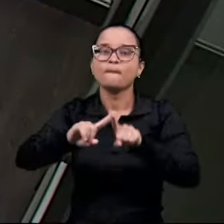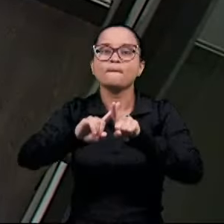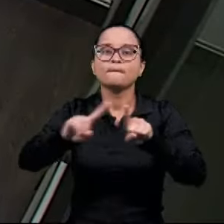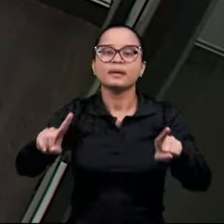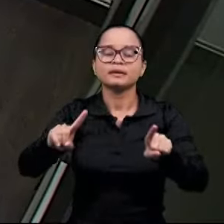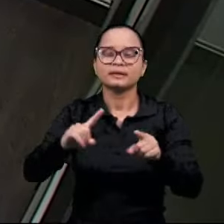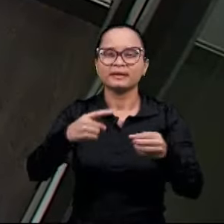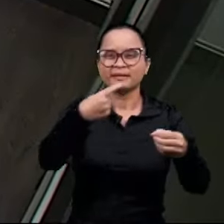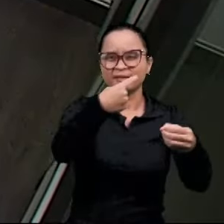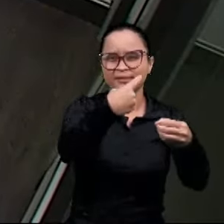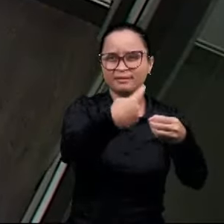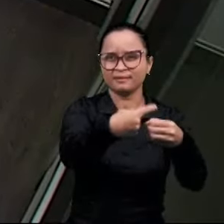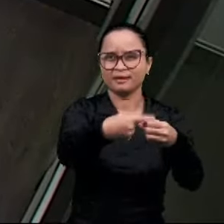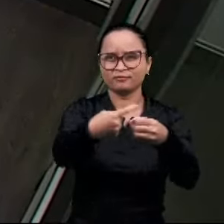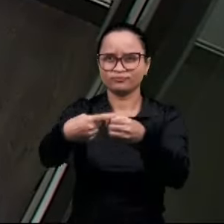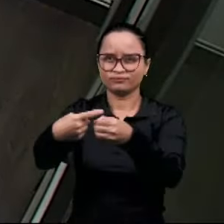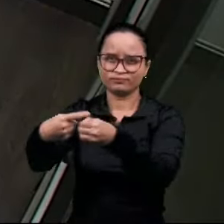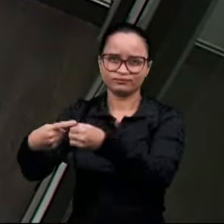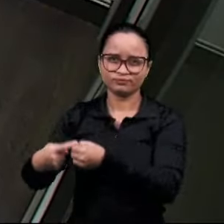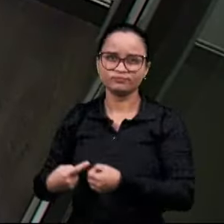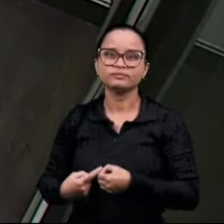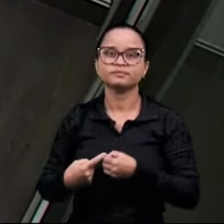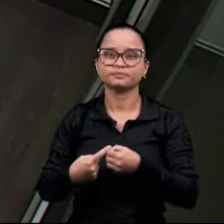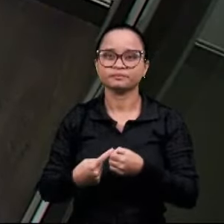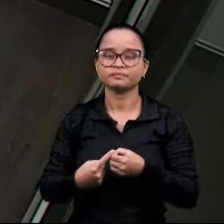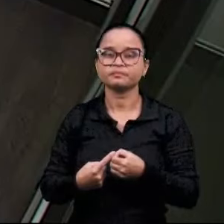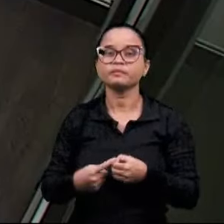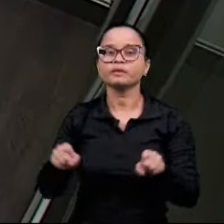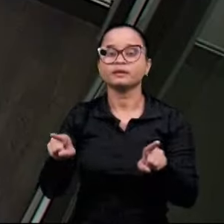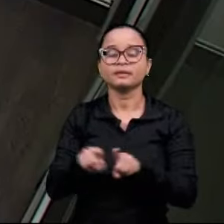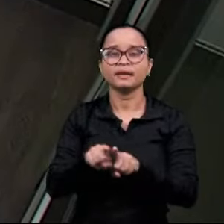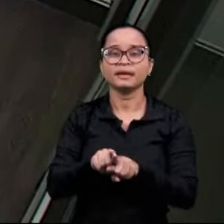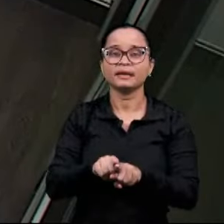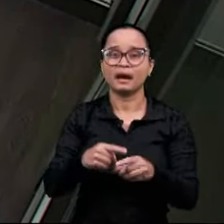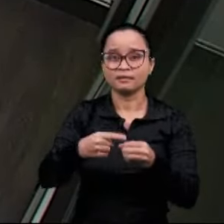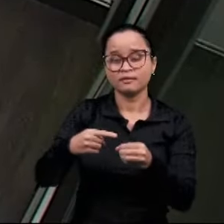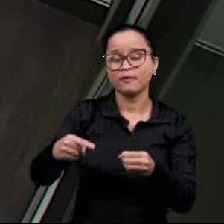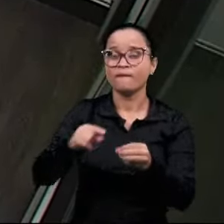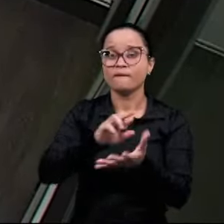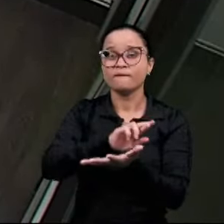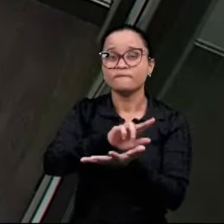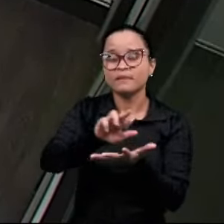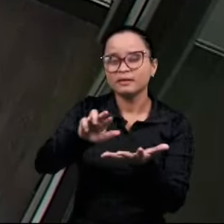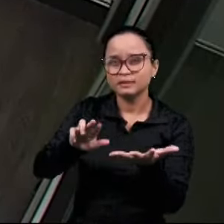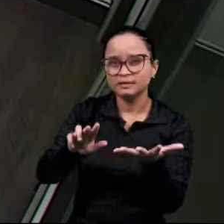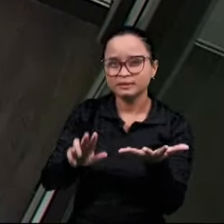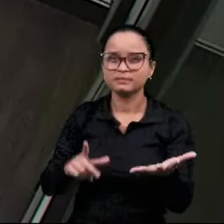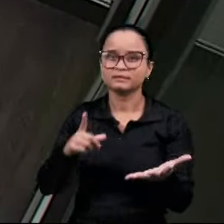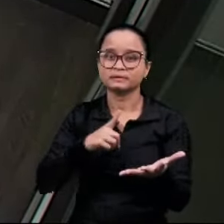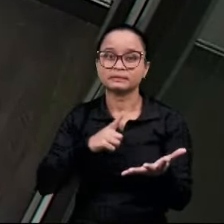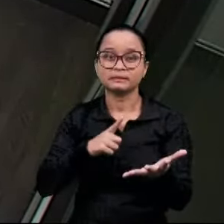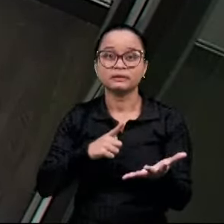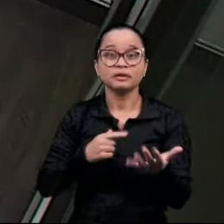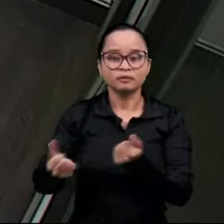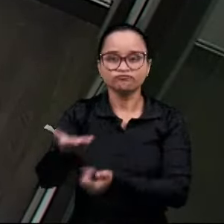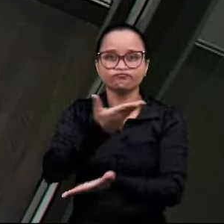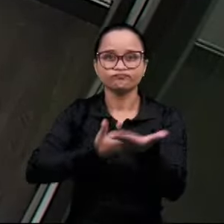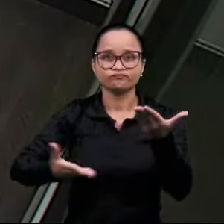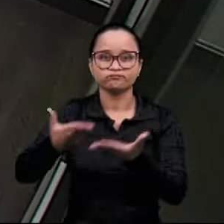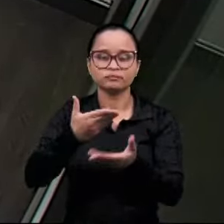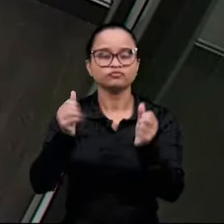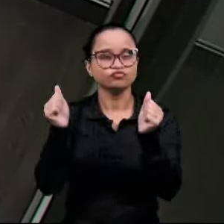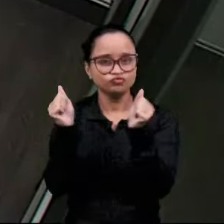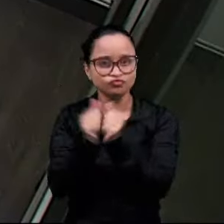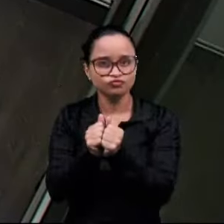de Saquarema, né? Lembrando aqui da irmã Vanus, região dos Lagos. Nós temos Campos dos Goitacazes, o Rio participa